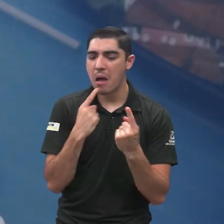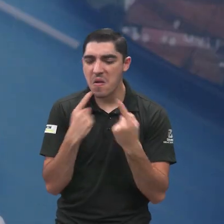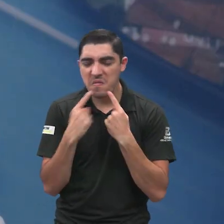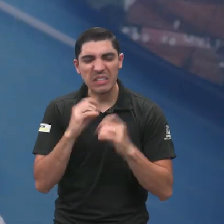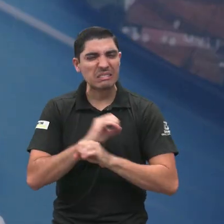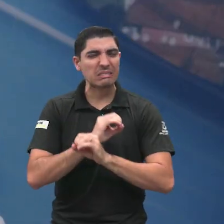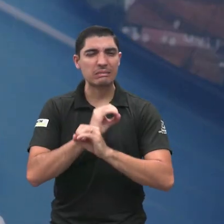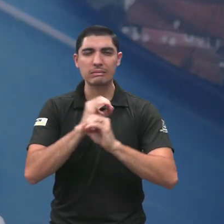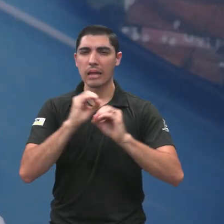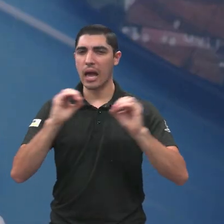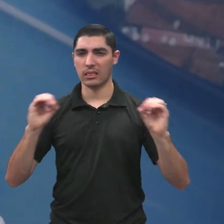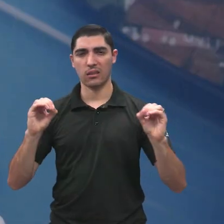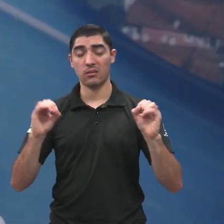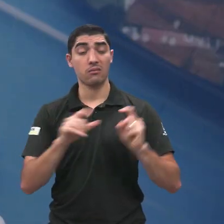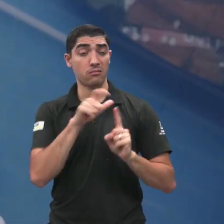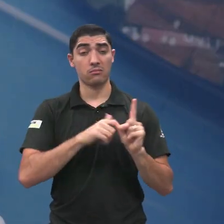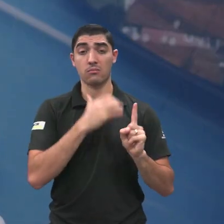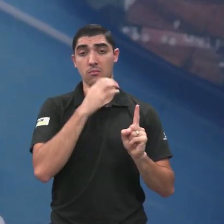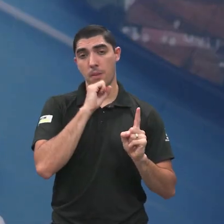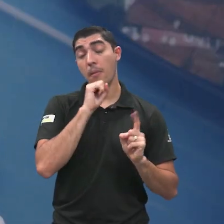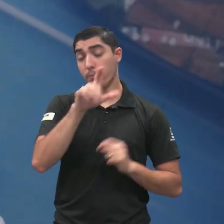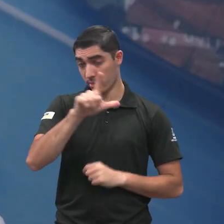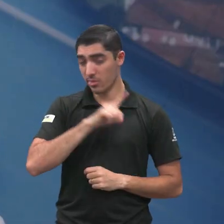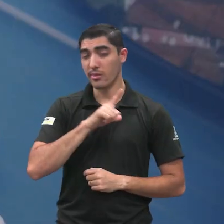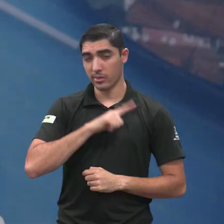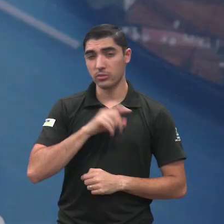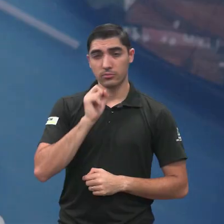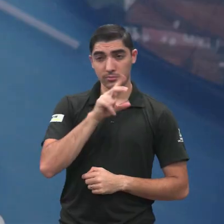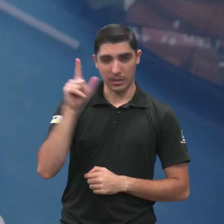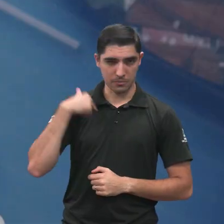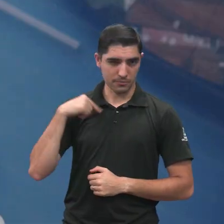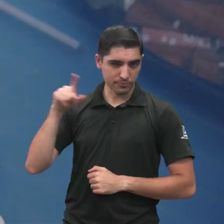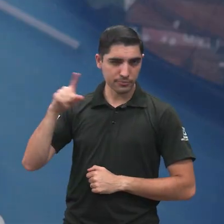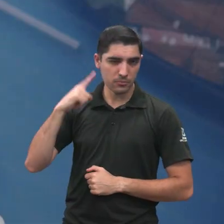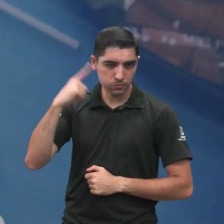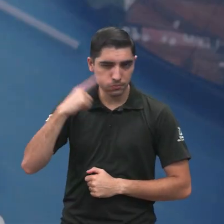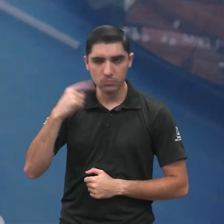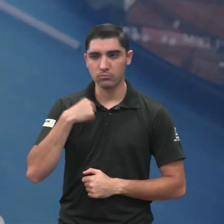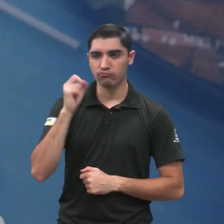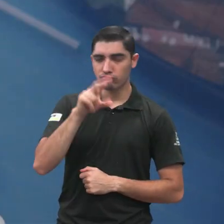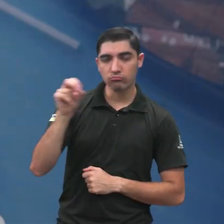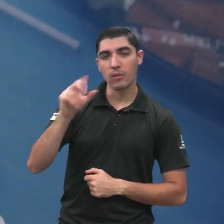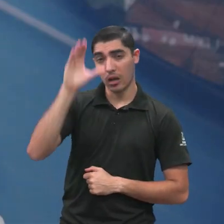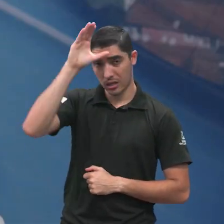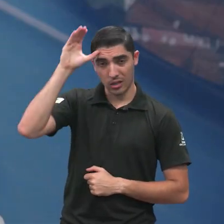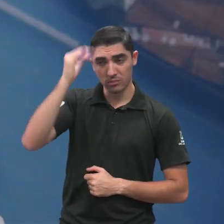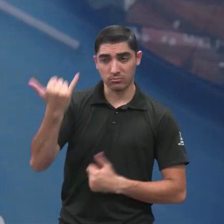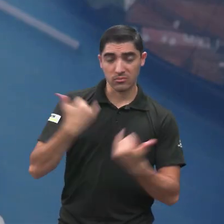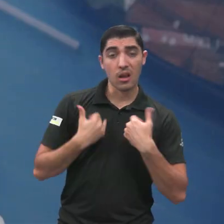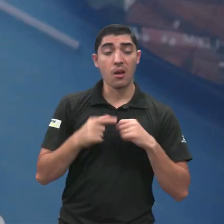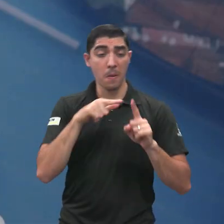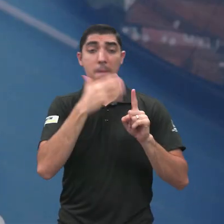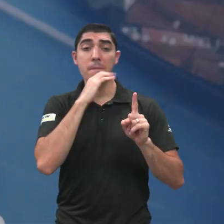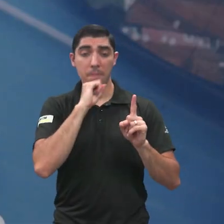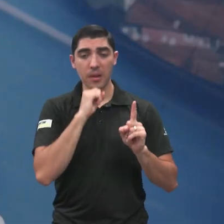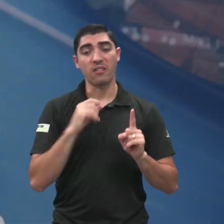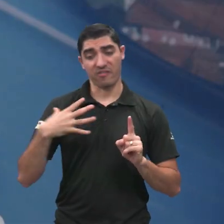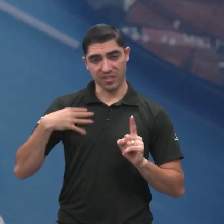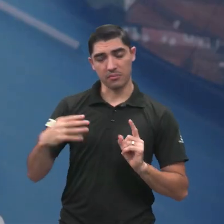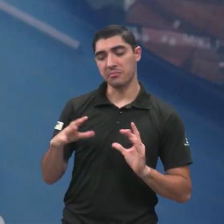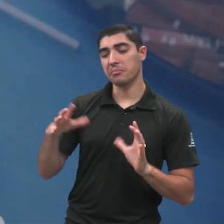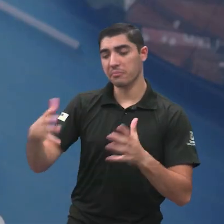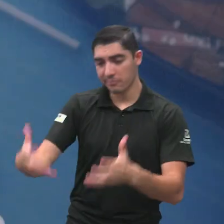aquele pai que só vai lá, por exemplo, eu tenho casos no escritório que o pai tem a convivência, ele pega